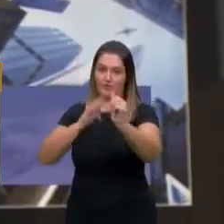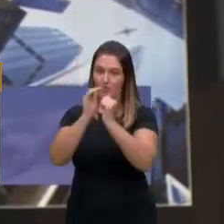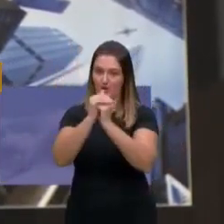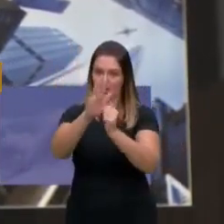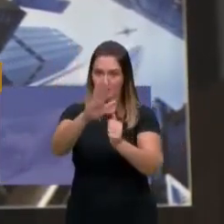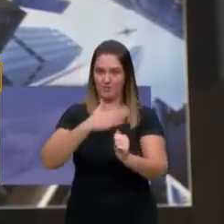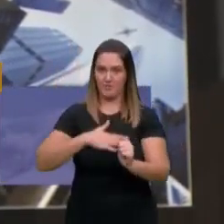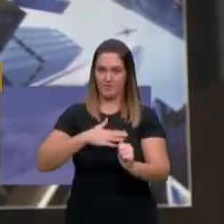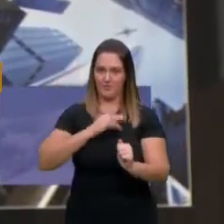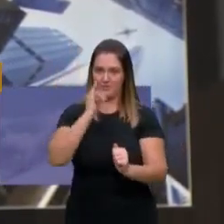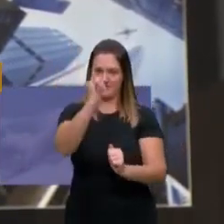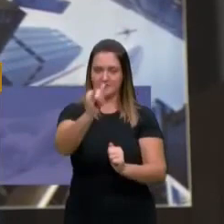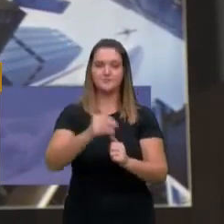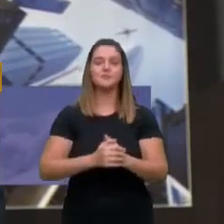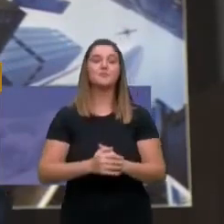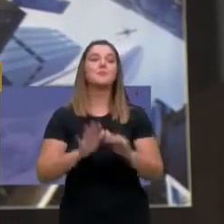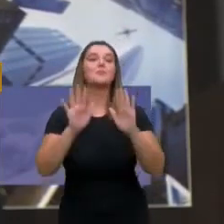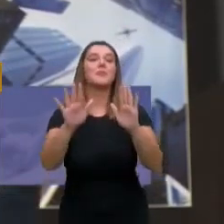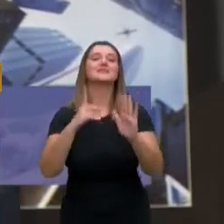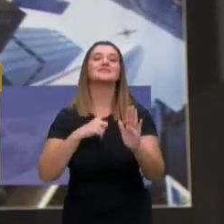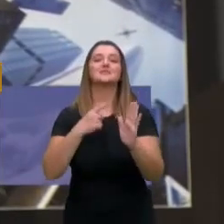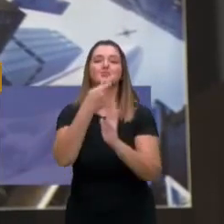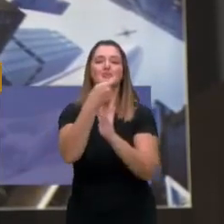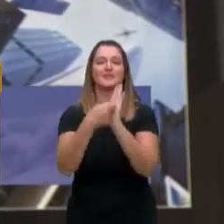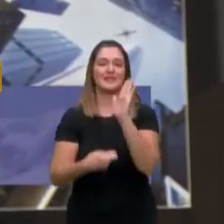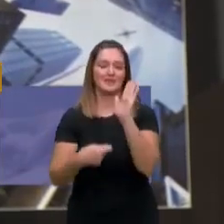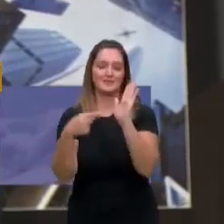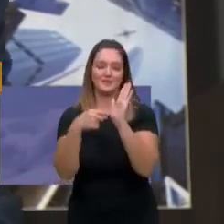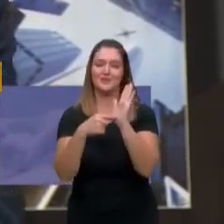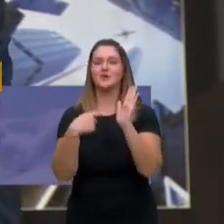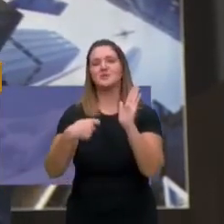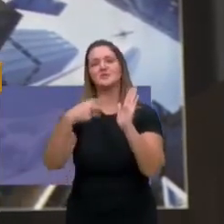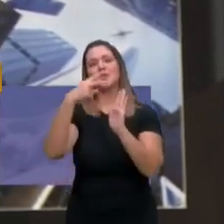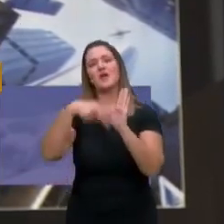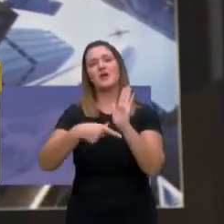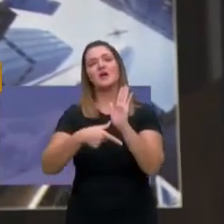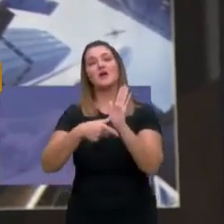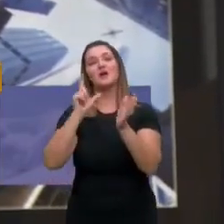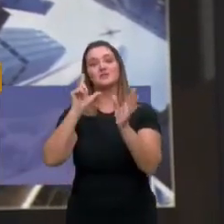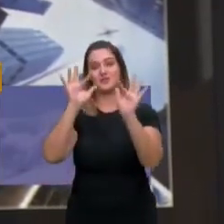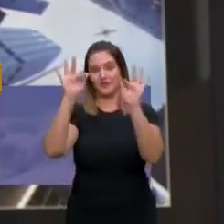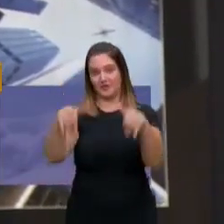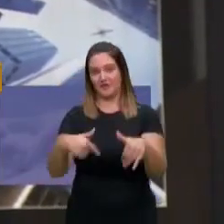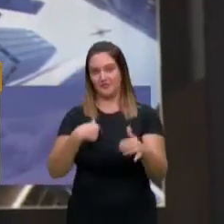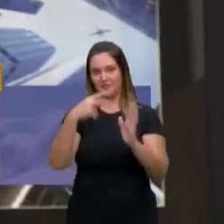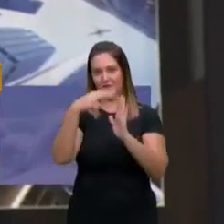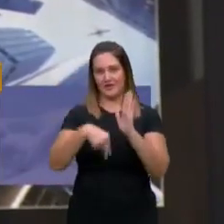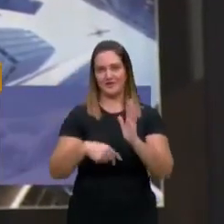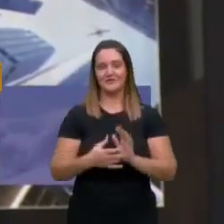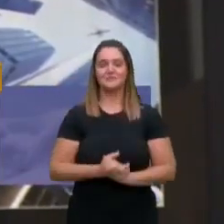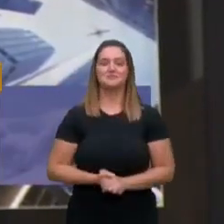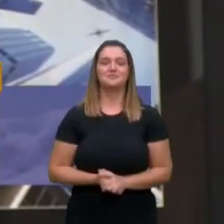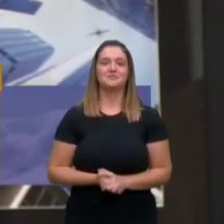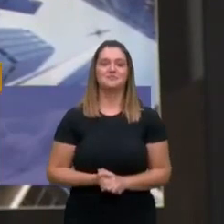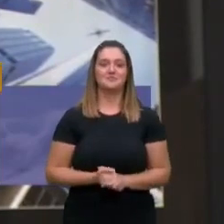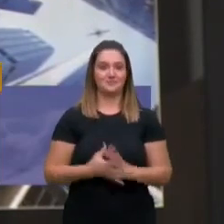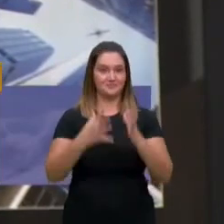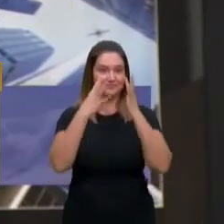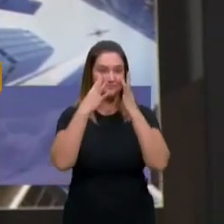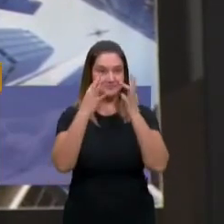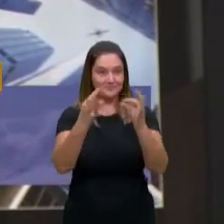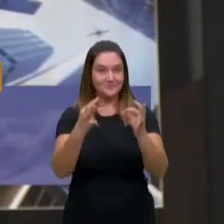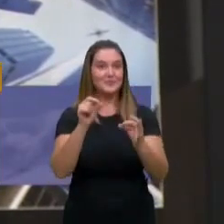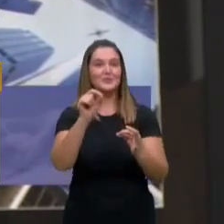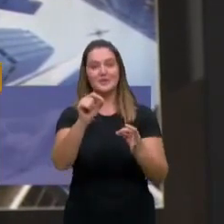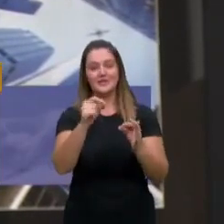aviso, já vou orar por você. Eu te aviso. Agora tem um texto que eu tenho que ler para você antes de terminar. Olha só, olha essa daqui.